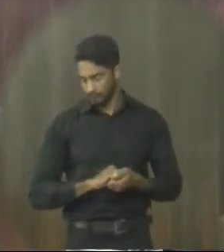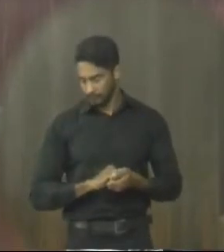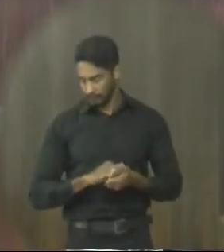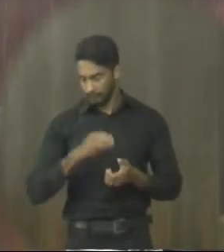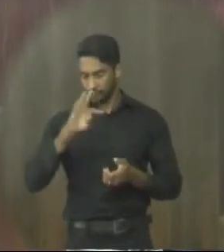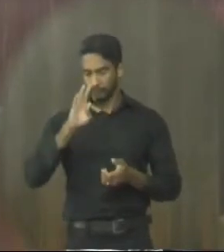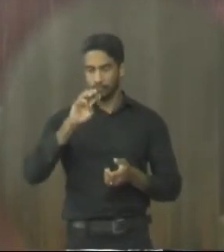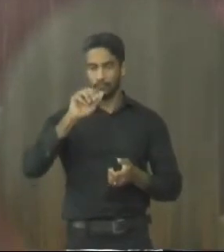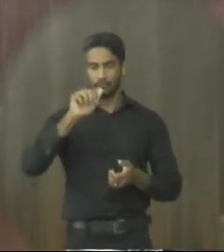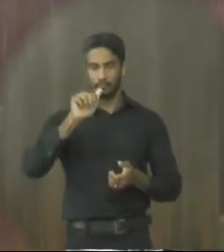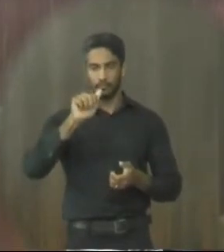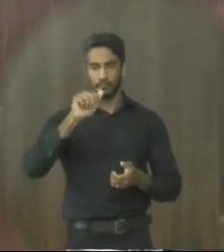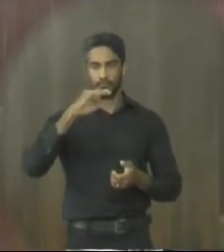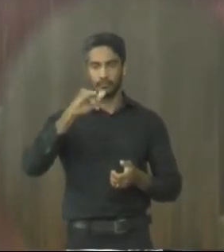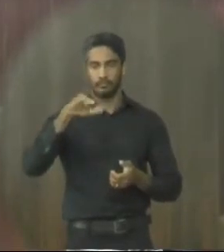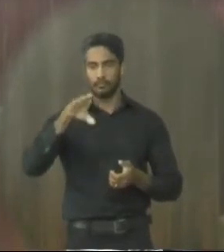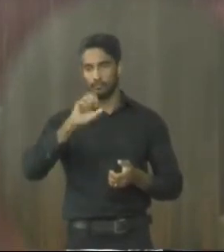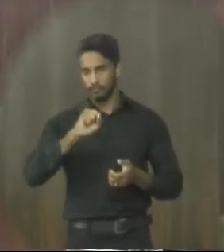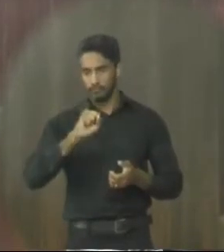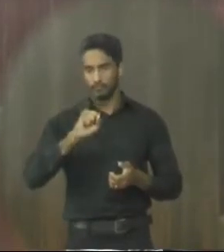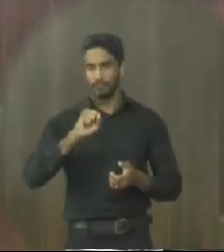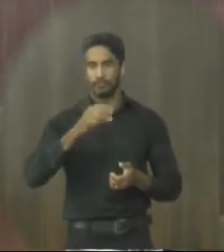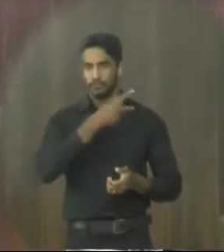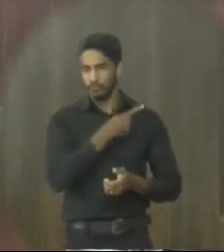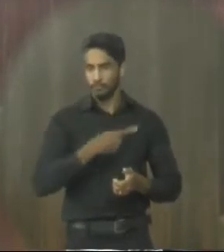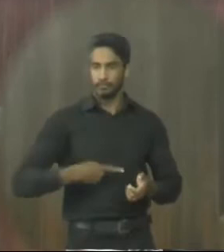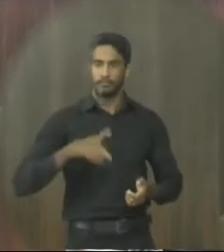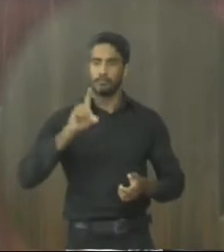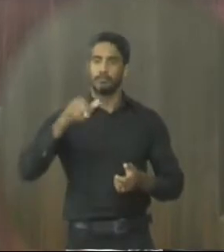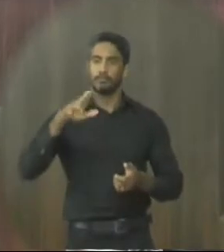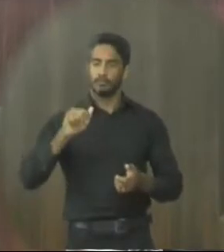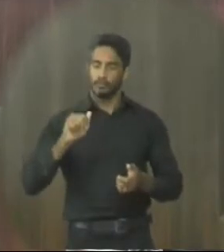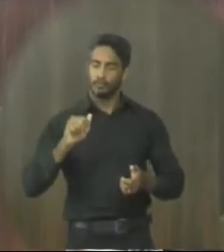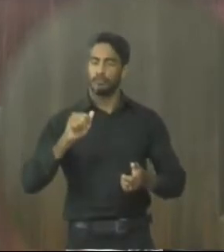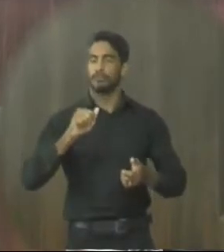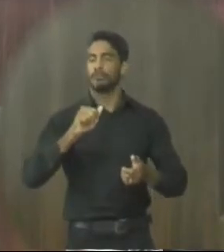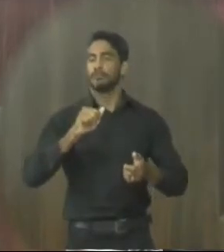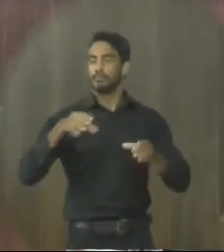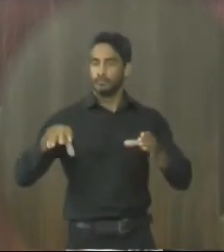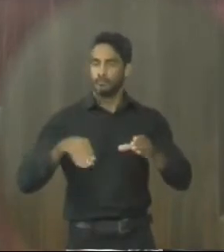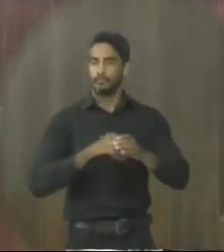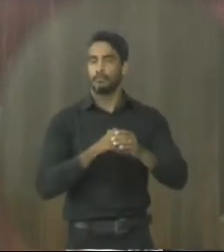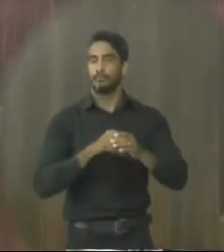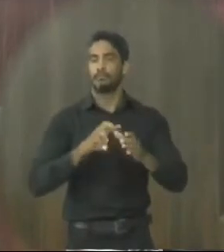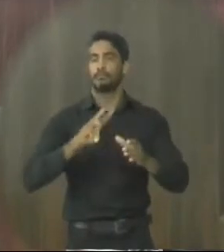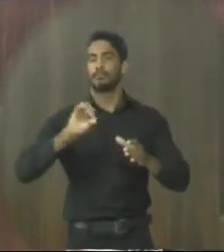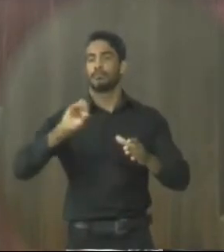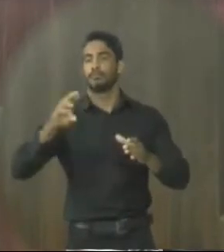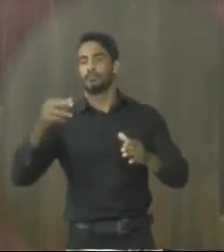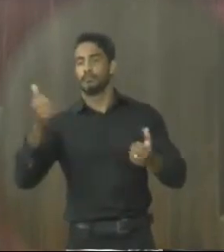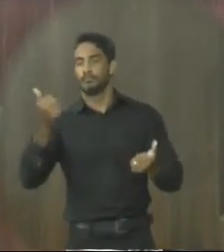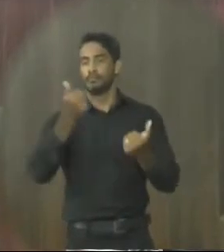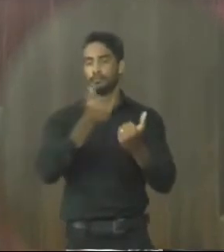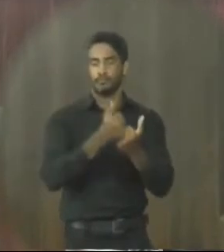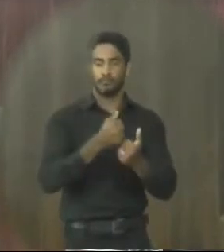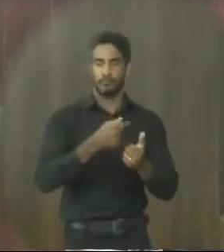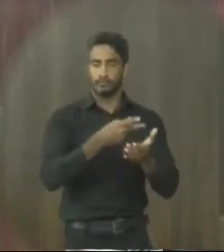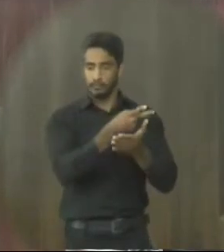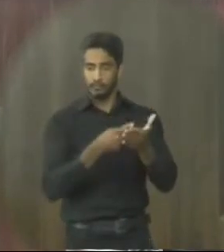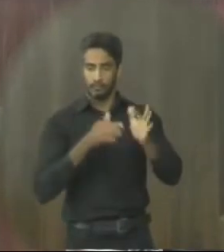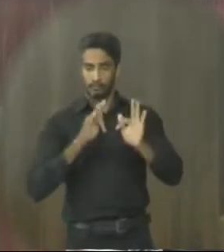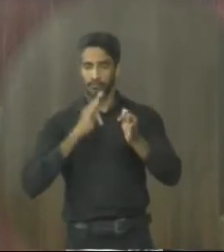Tarcísio Mendes, presidente. Derlan Miranda, membro. Wílis Carlos, suplente. Parecer final está em